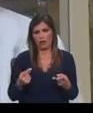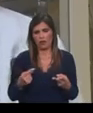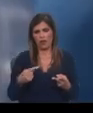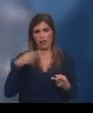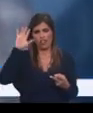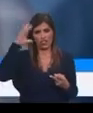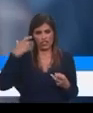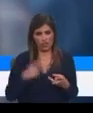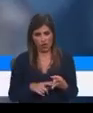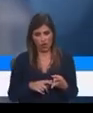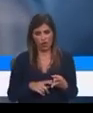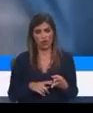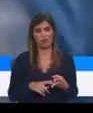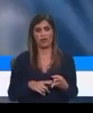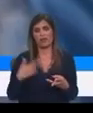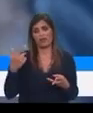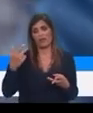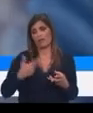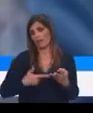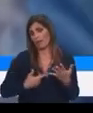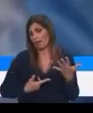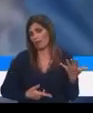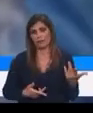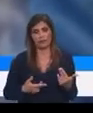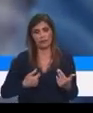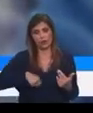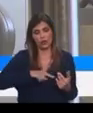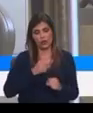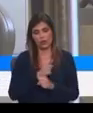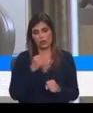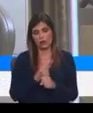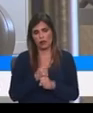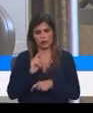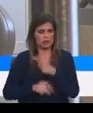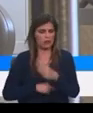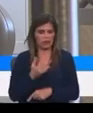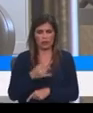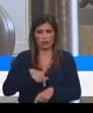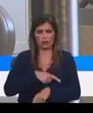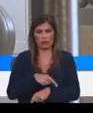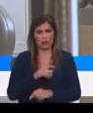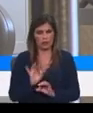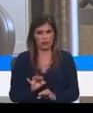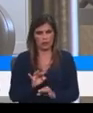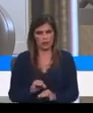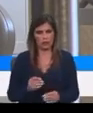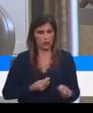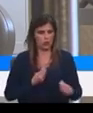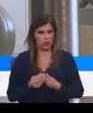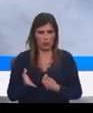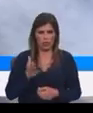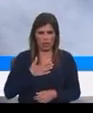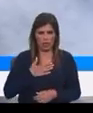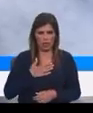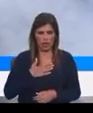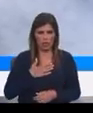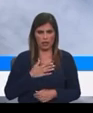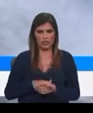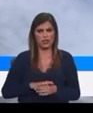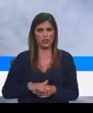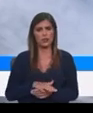Afeganistão. E, em boa verdade, nosso trabalho é 24 horas. O que nos preocupa, sobretudo, são os casos